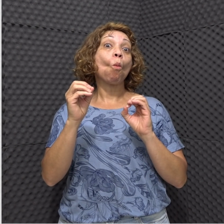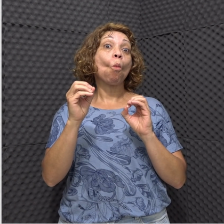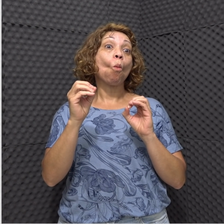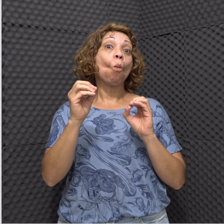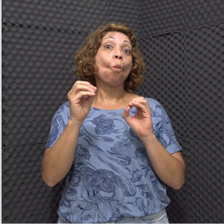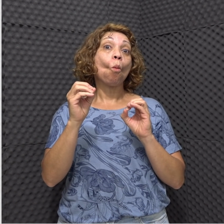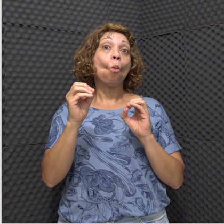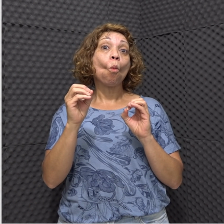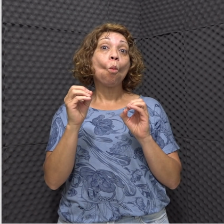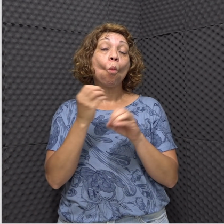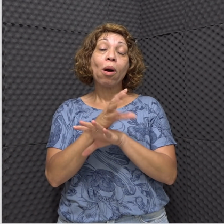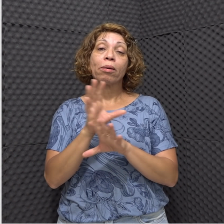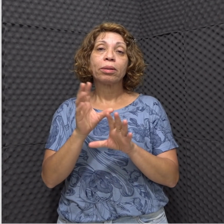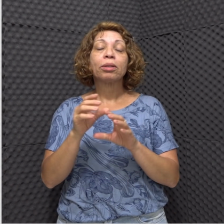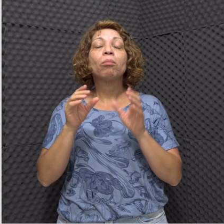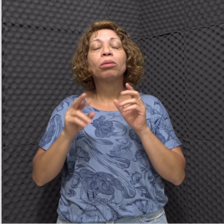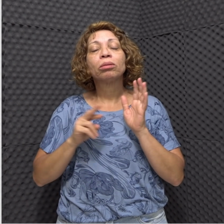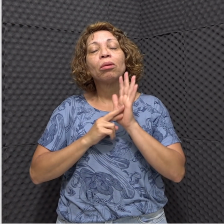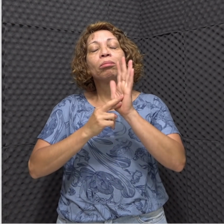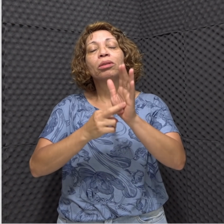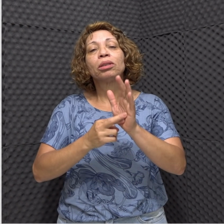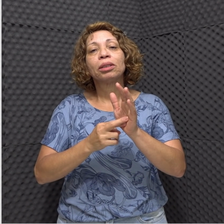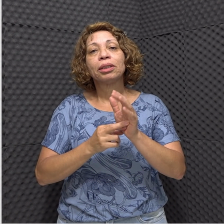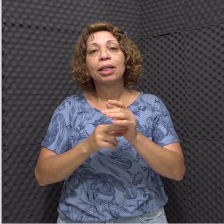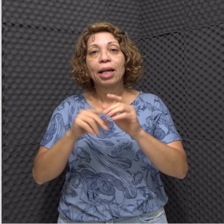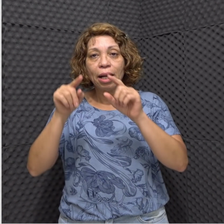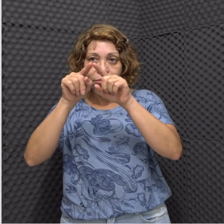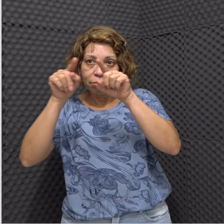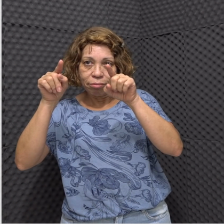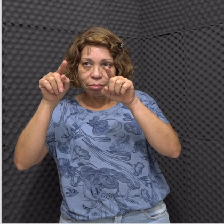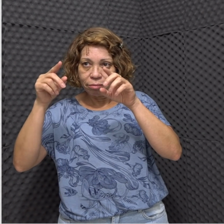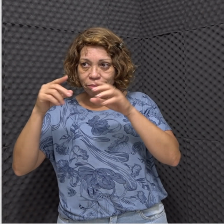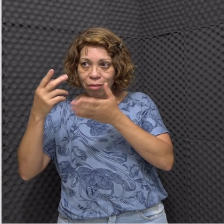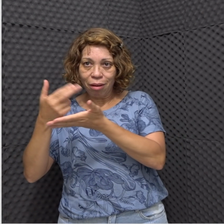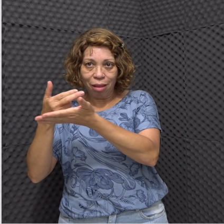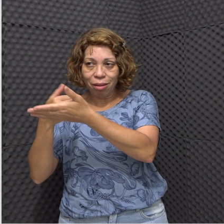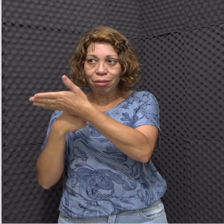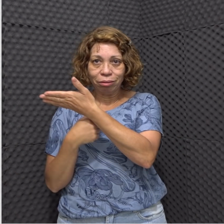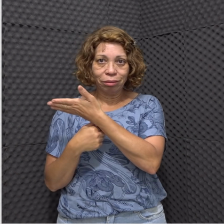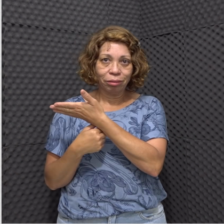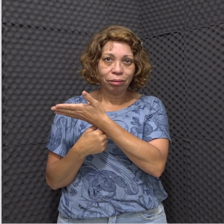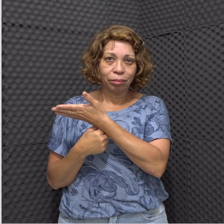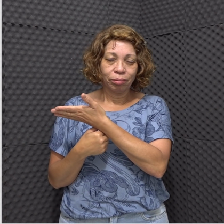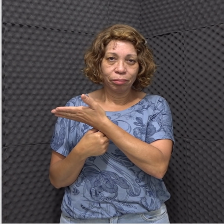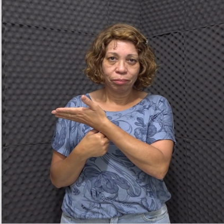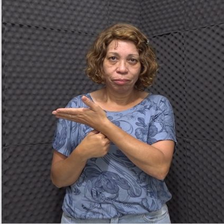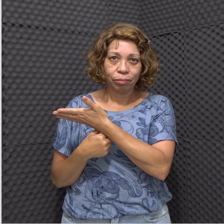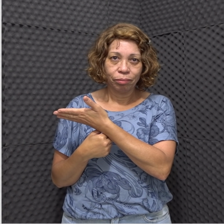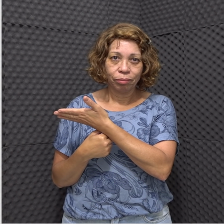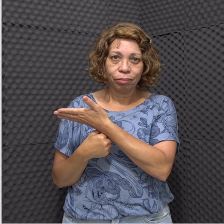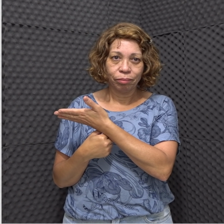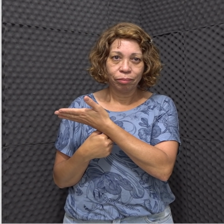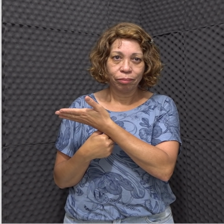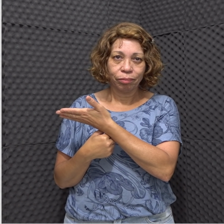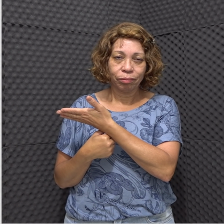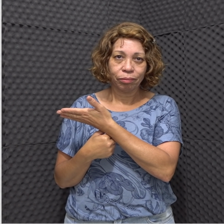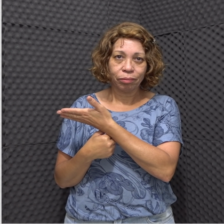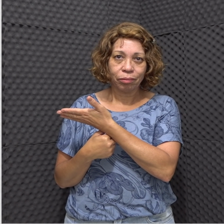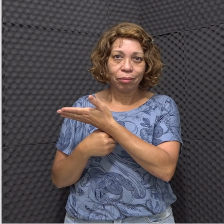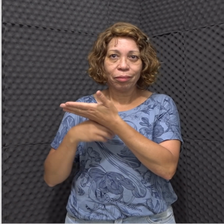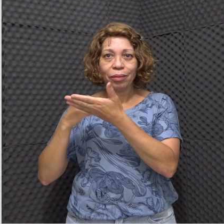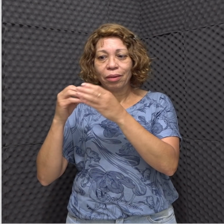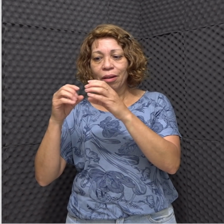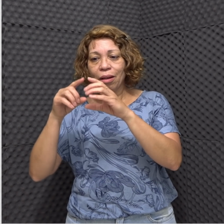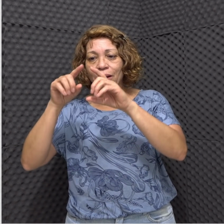um conjunto vazio e ele pode ser representado por duas formas, quais sejam chaves, como já foi demonstrado,